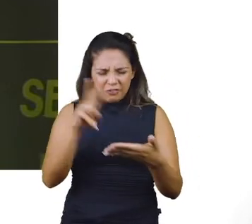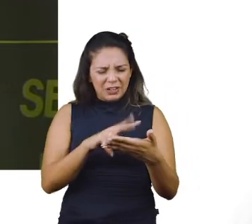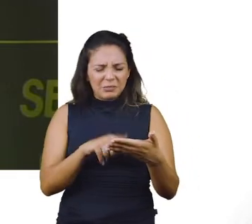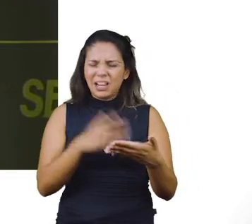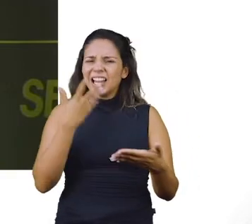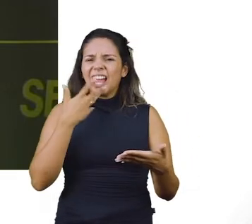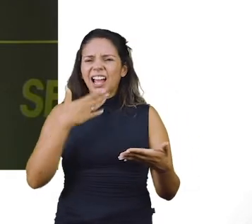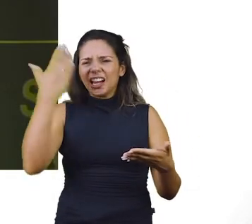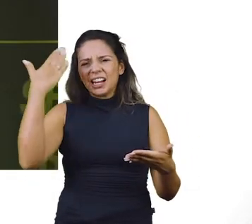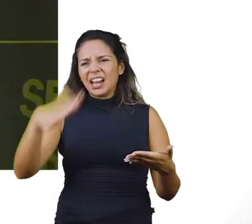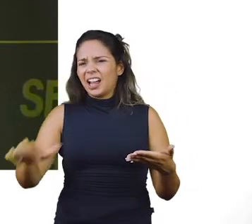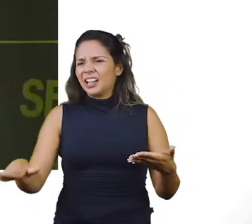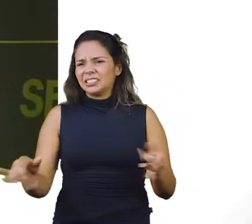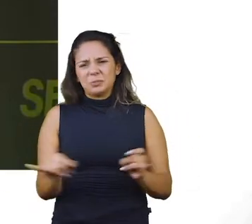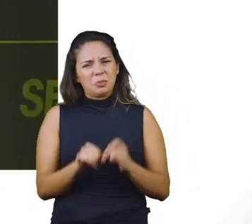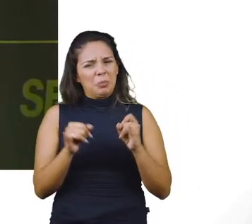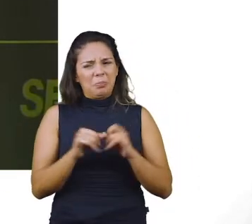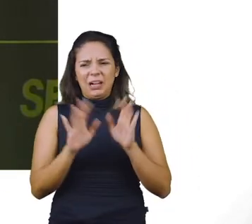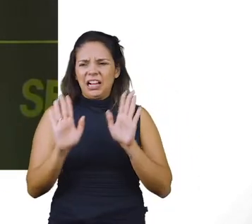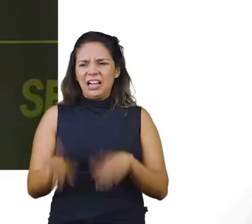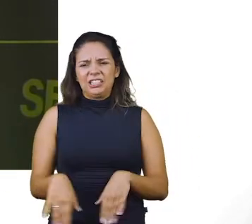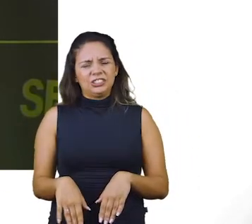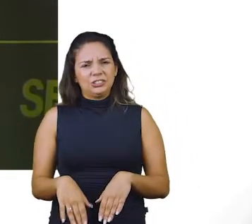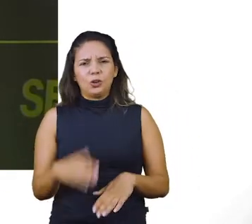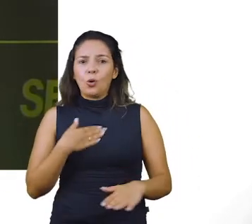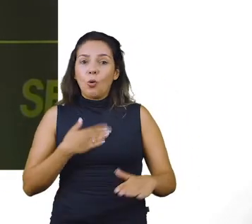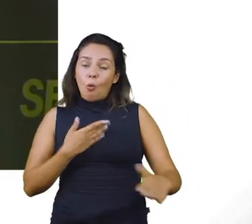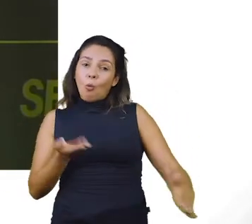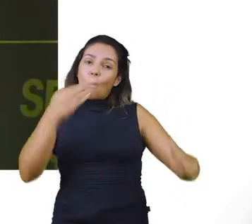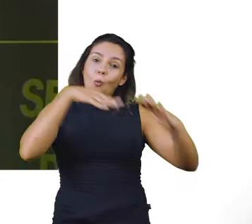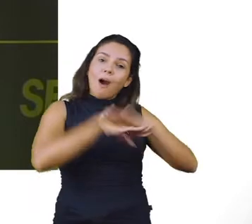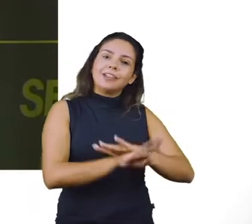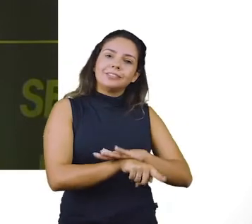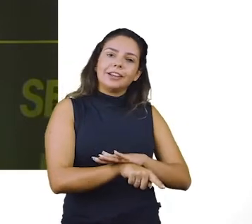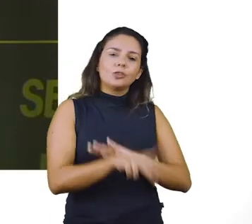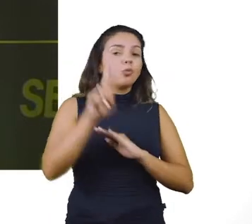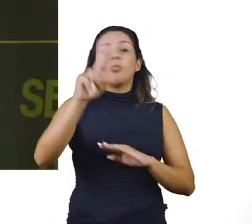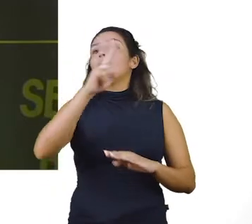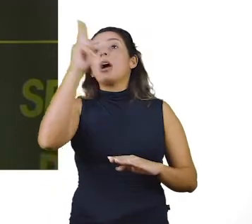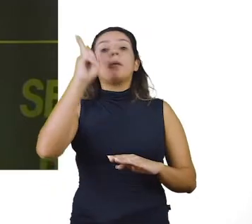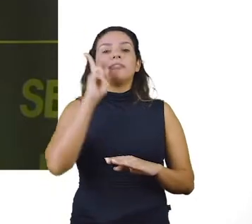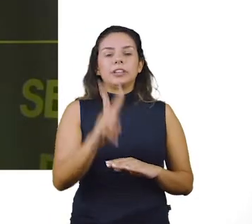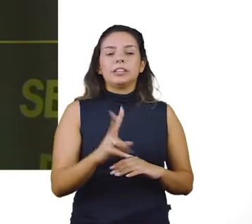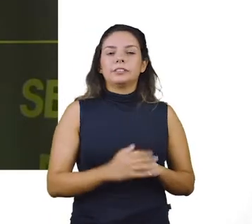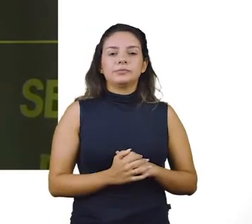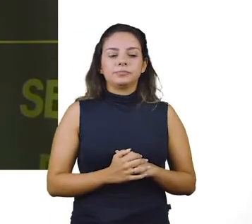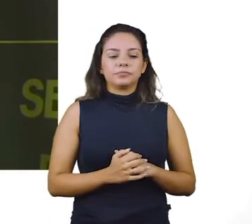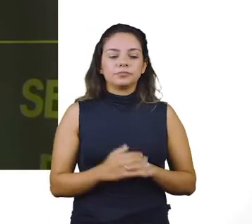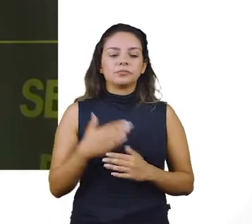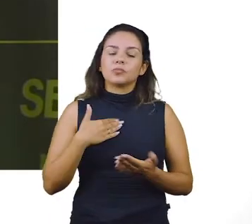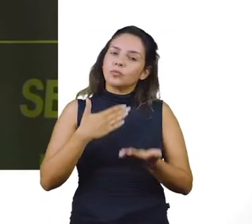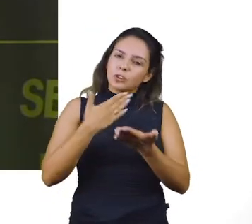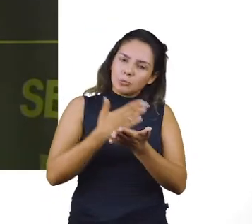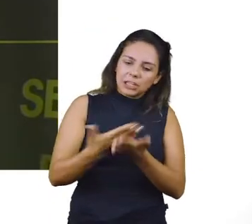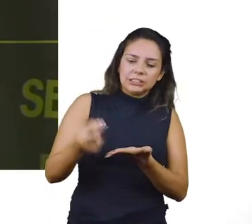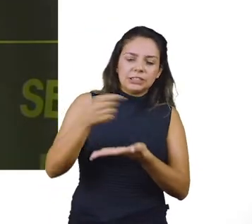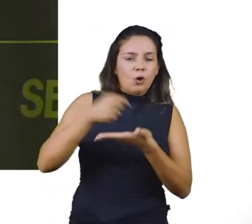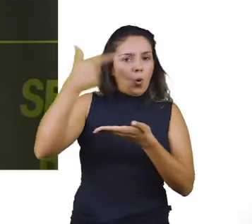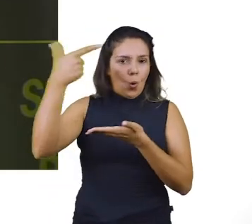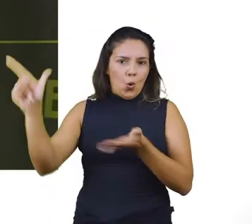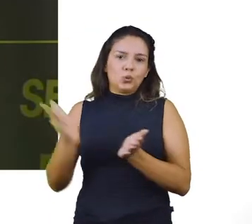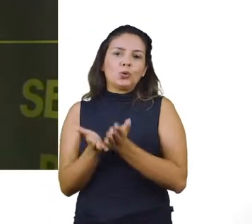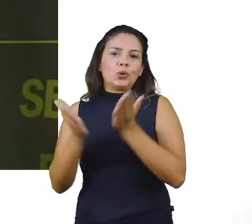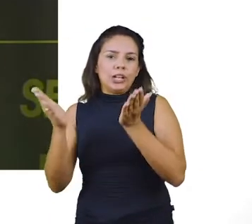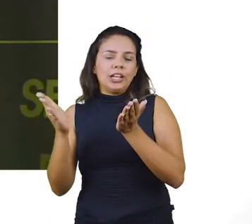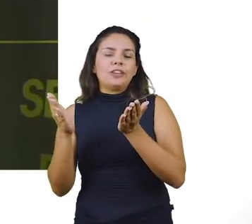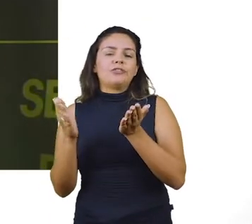e guardei e nunca mais vi. Aí comecei a escrever o meu primeiro livro, O Sol